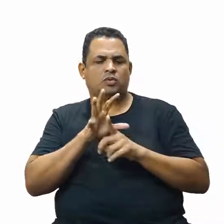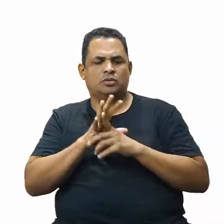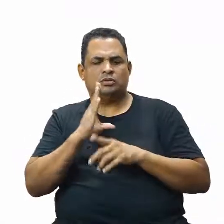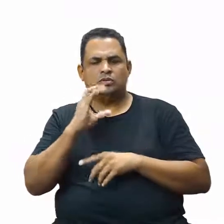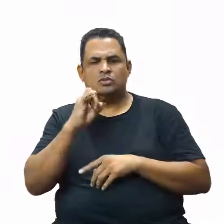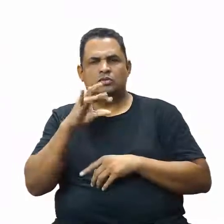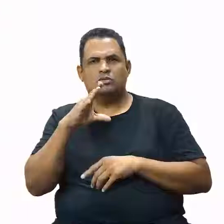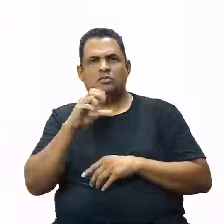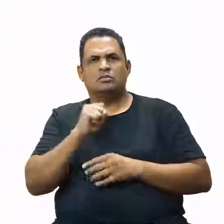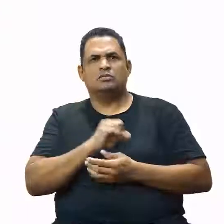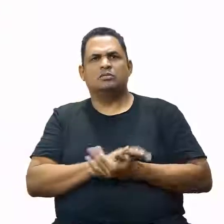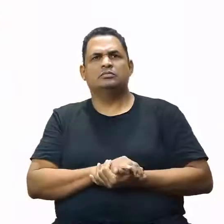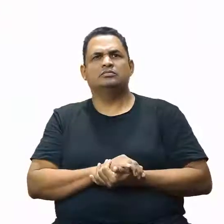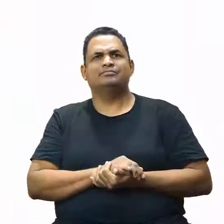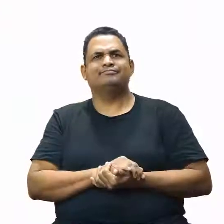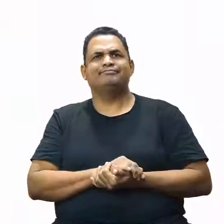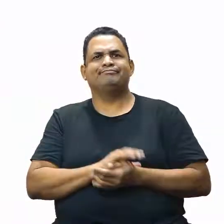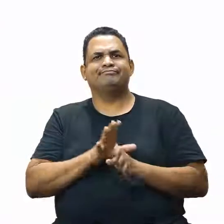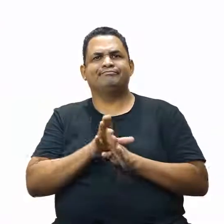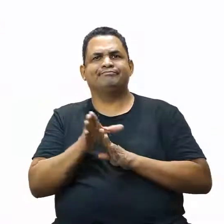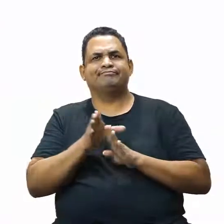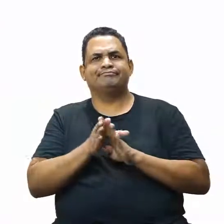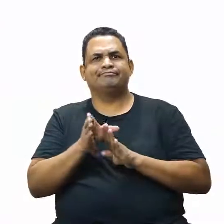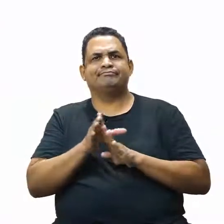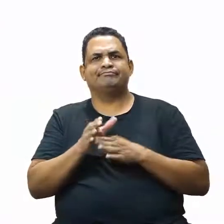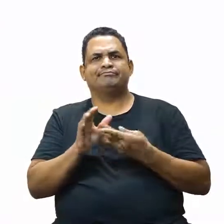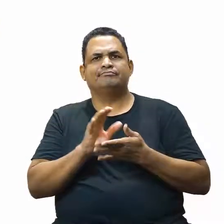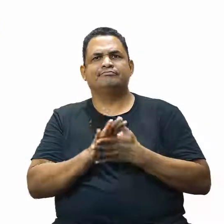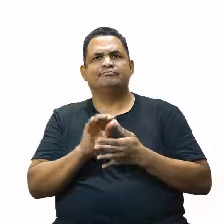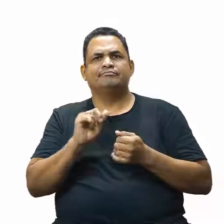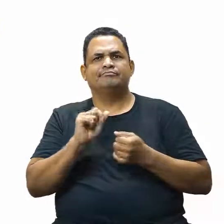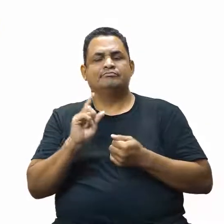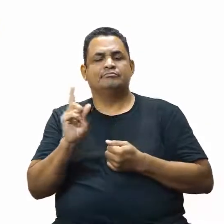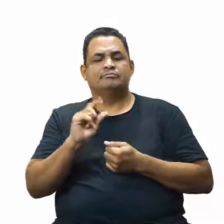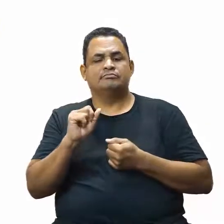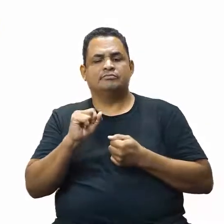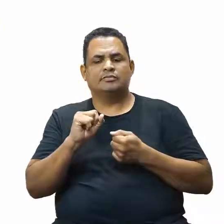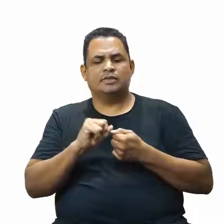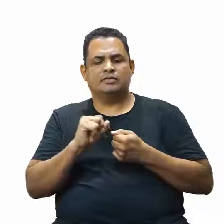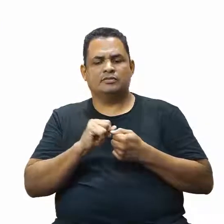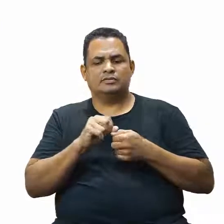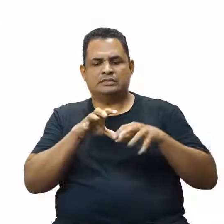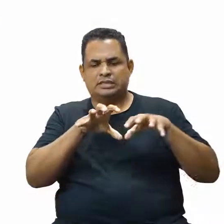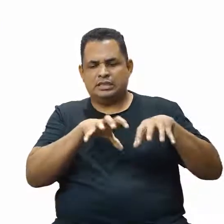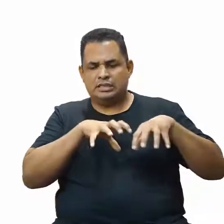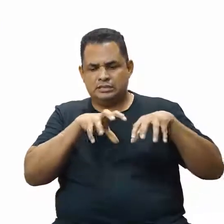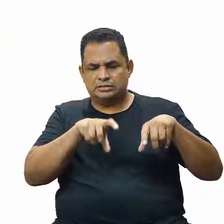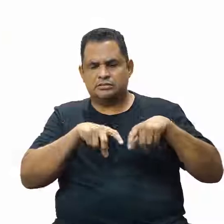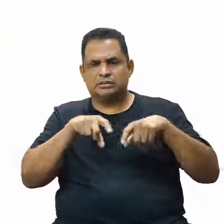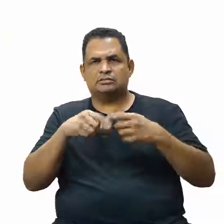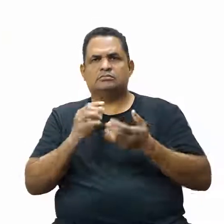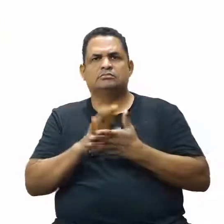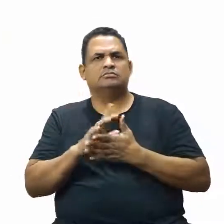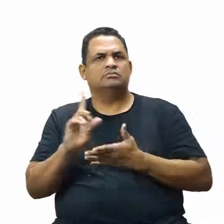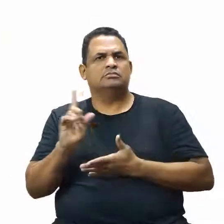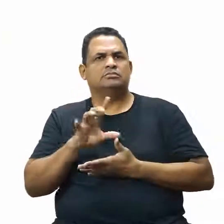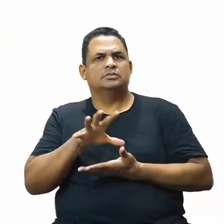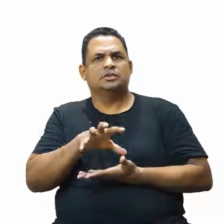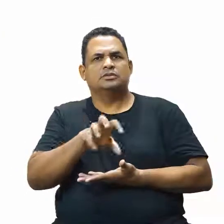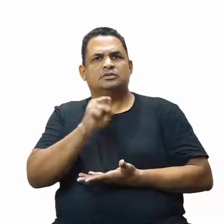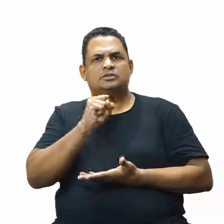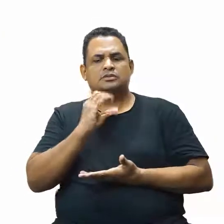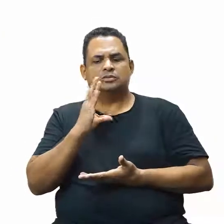cupim. A recomendação é de não realizar aração, nem retirada